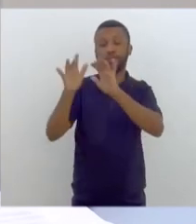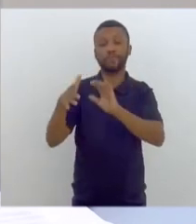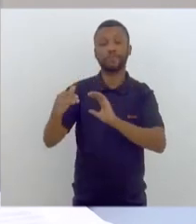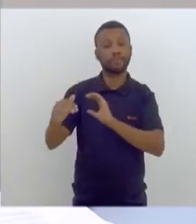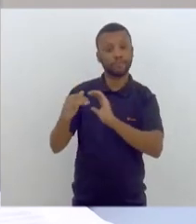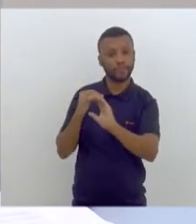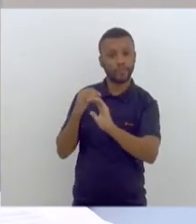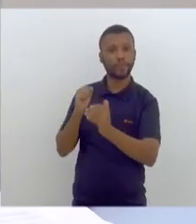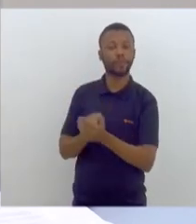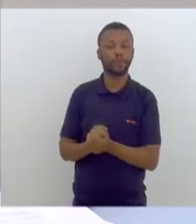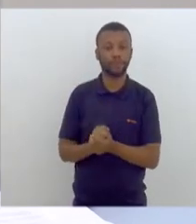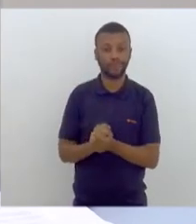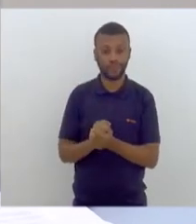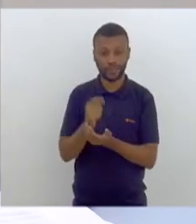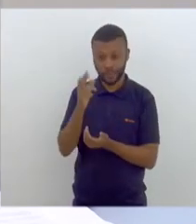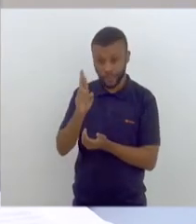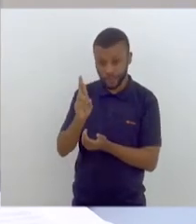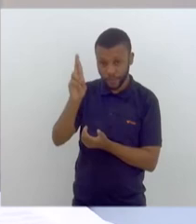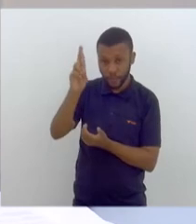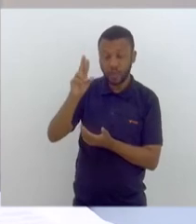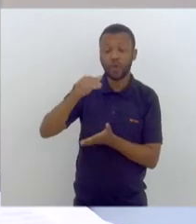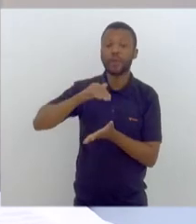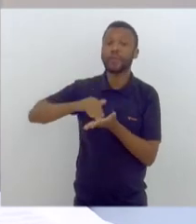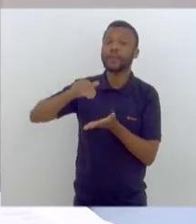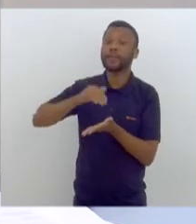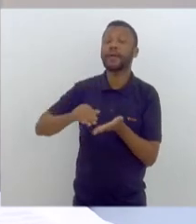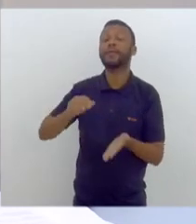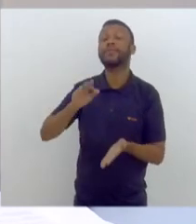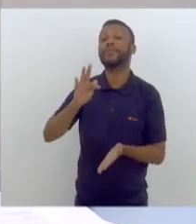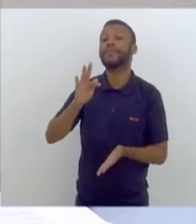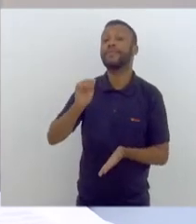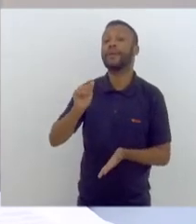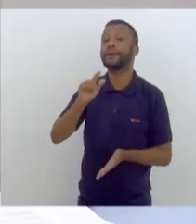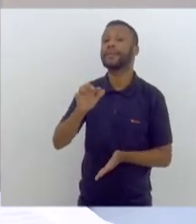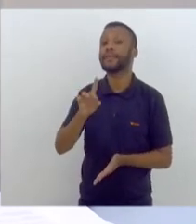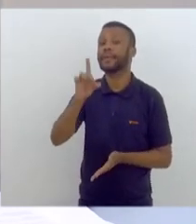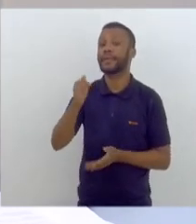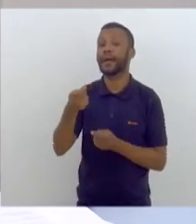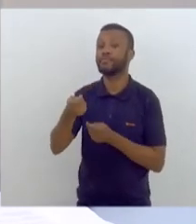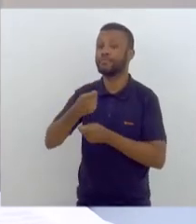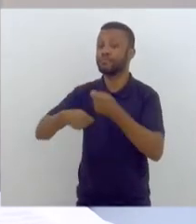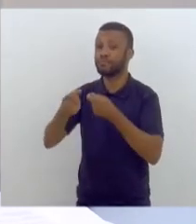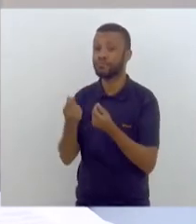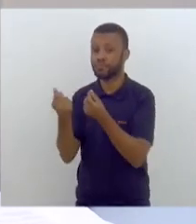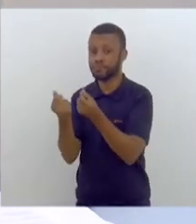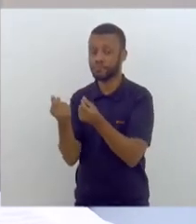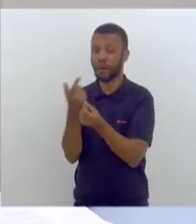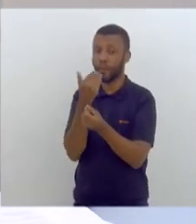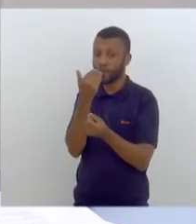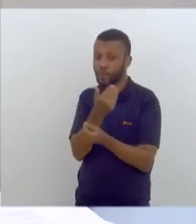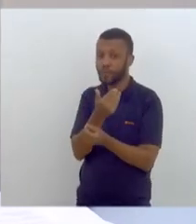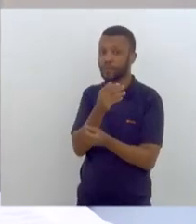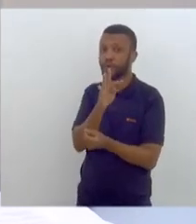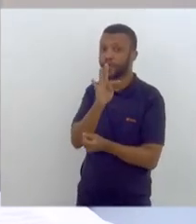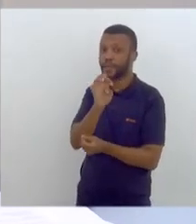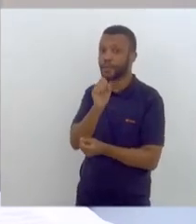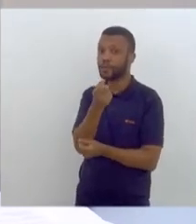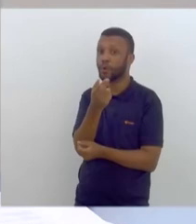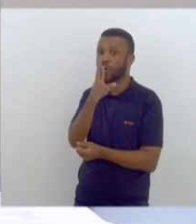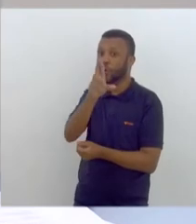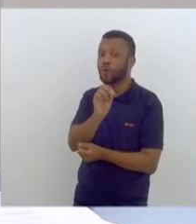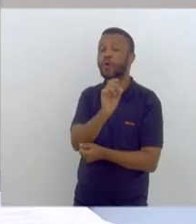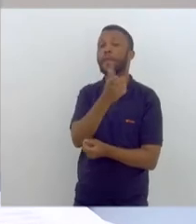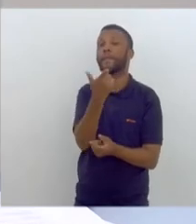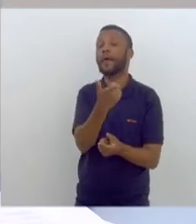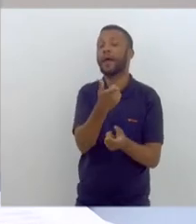quando o secretário de fazenda foi para o tesouro para fechar a renegociação da